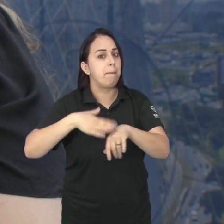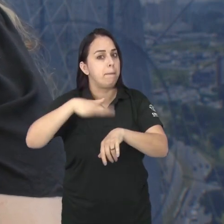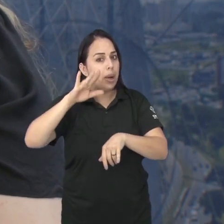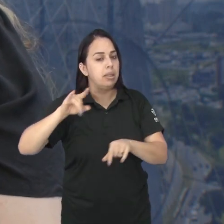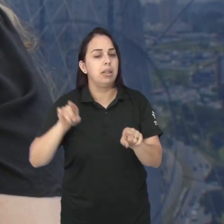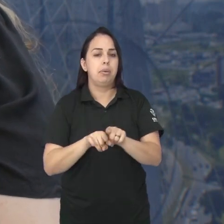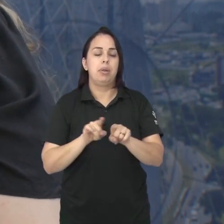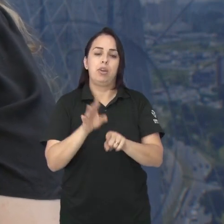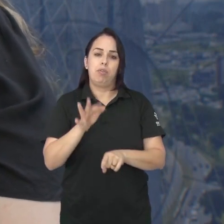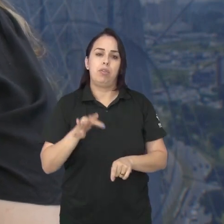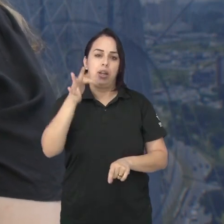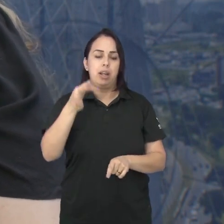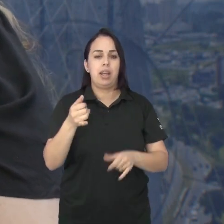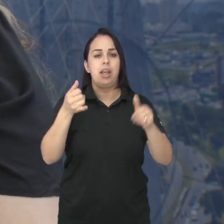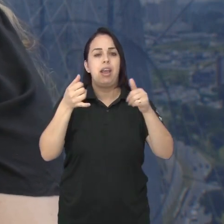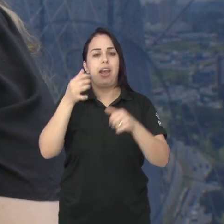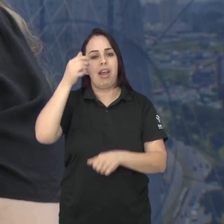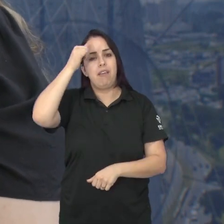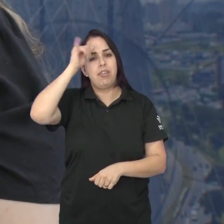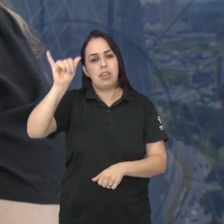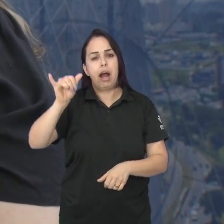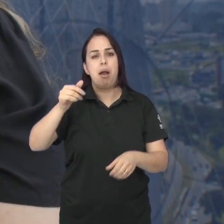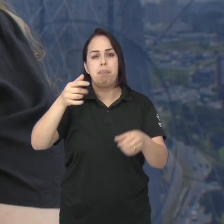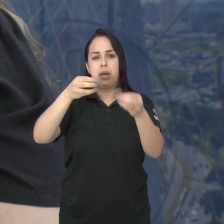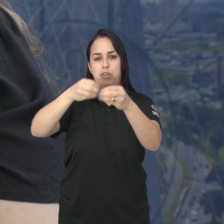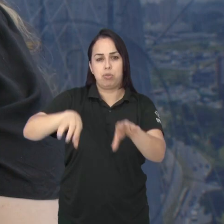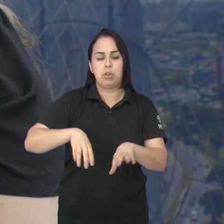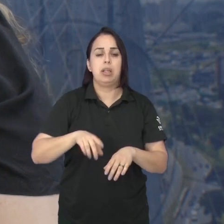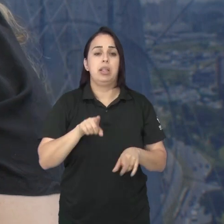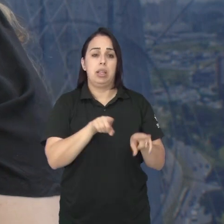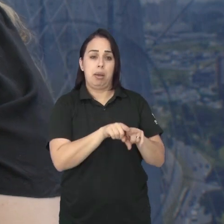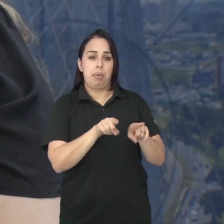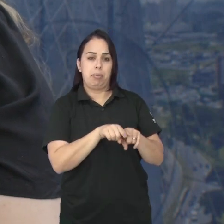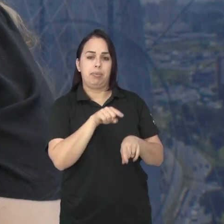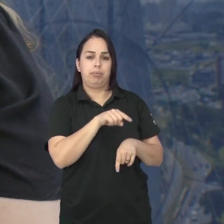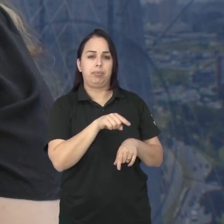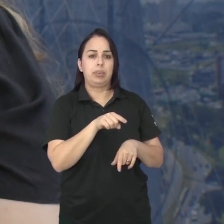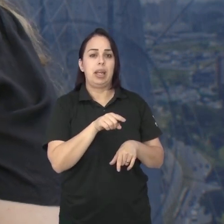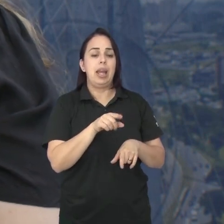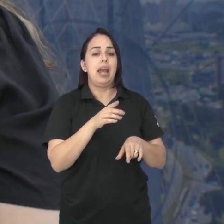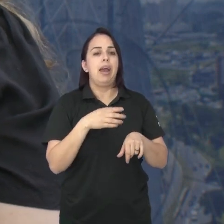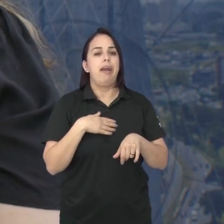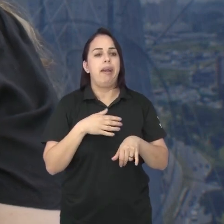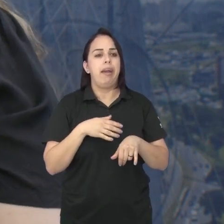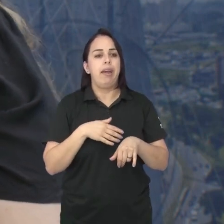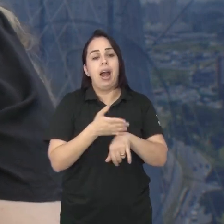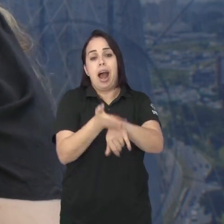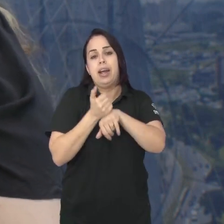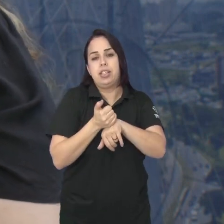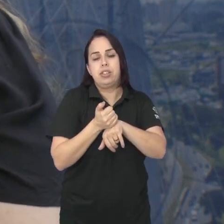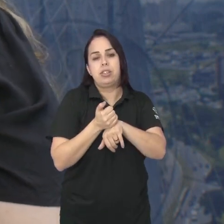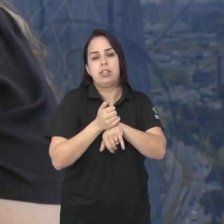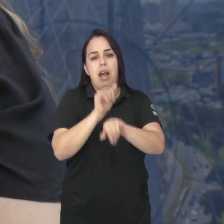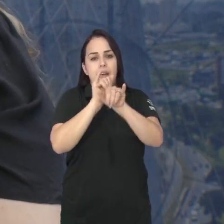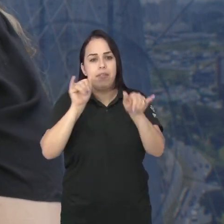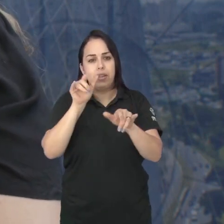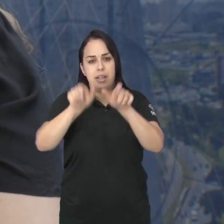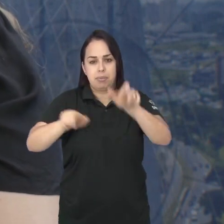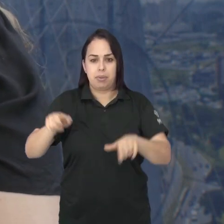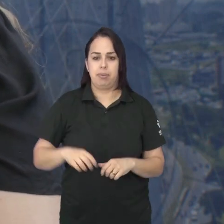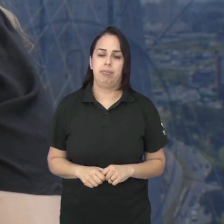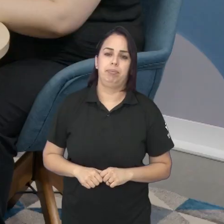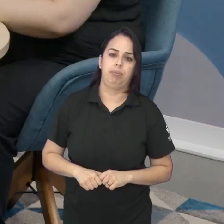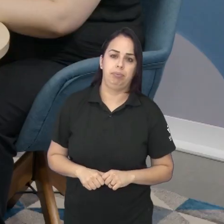maior atenção ali para futuramente ele tomar uma decisão de repente tirar as pessoas dali ou não.